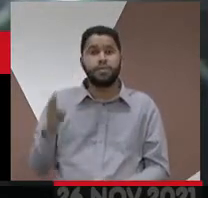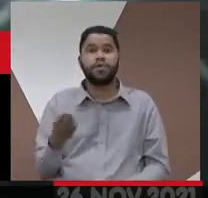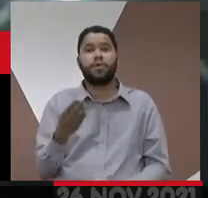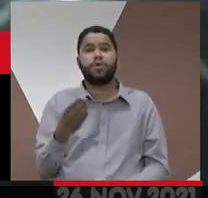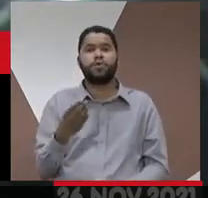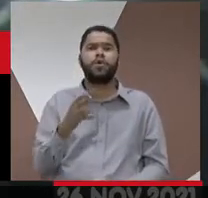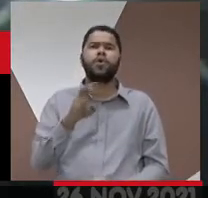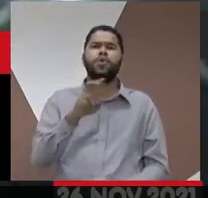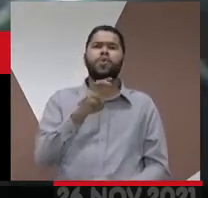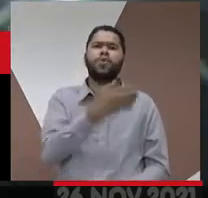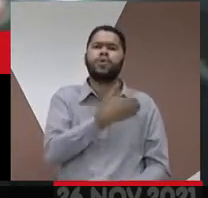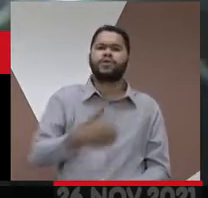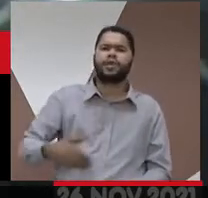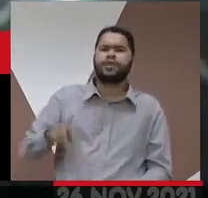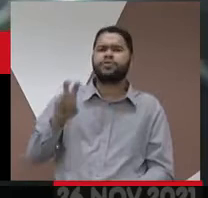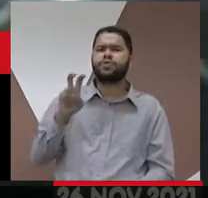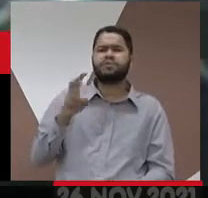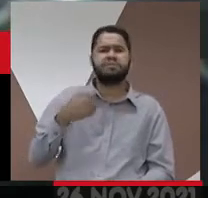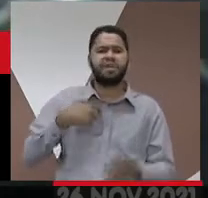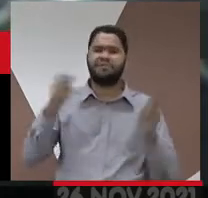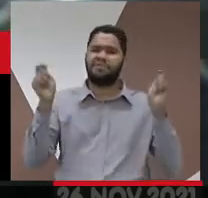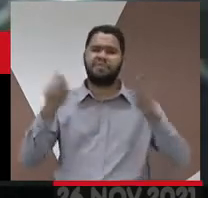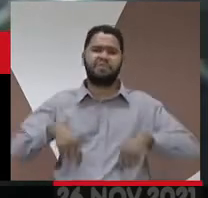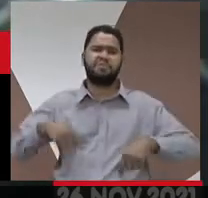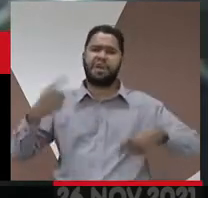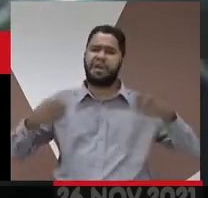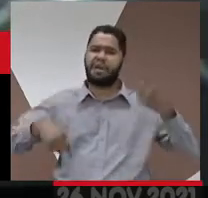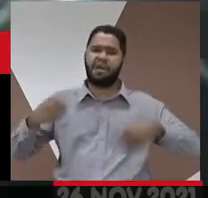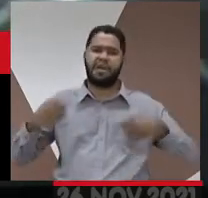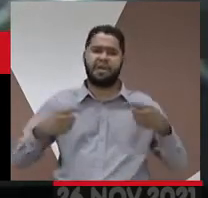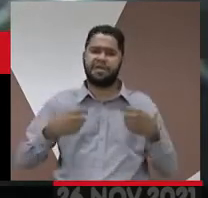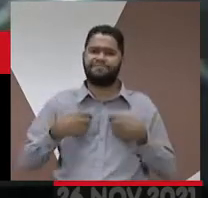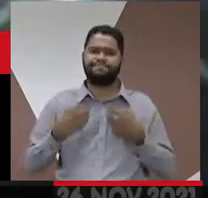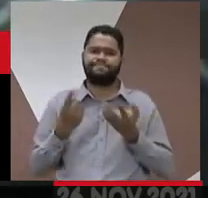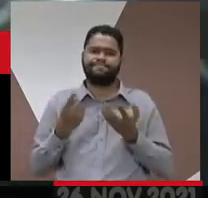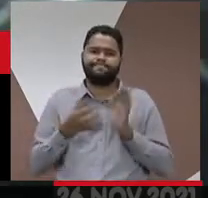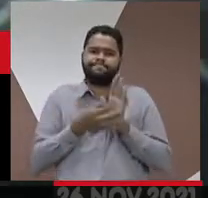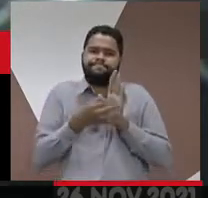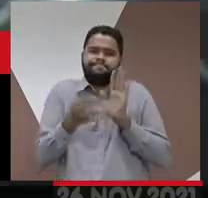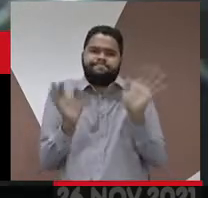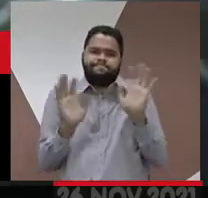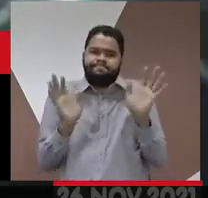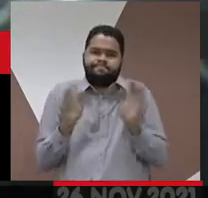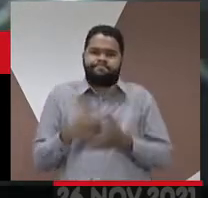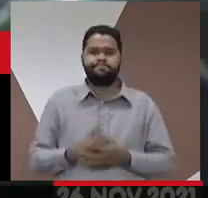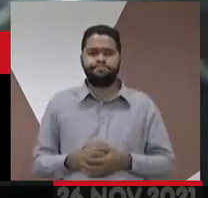fala em 5. Mas eu não sou competente para discutir isso, eu não posso dizer nada sobre isso.